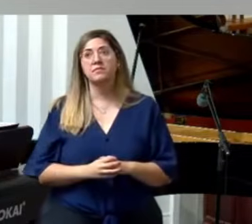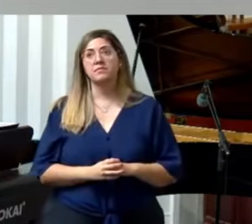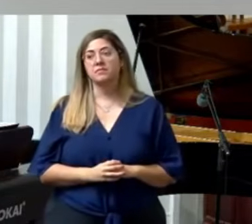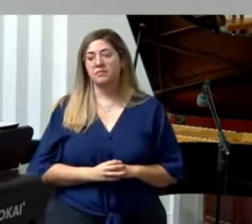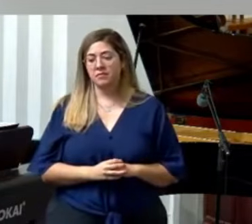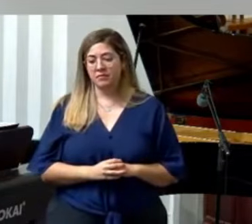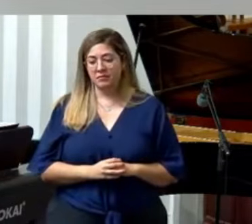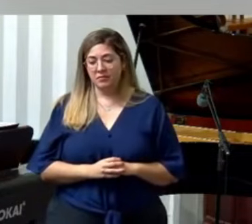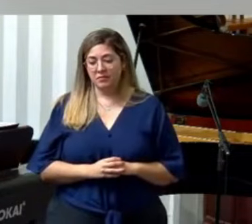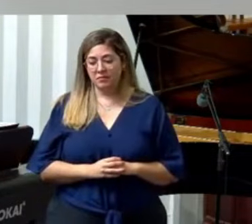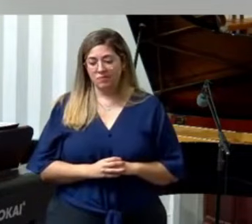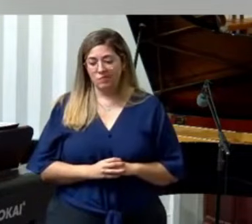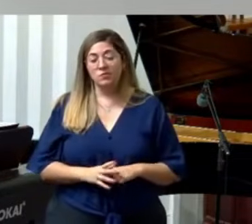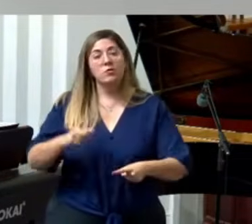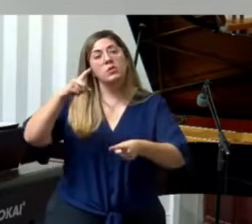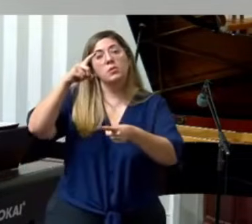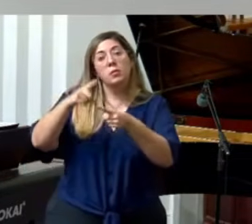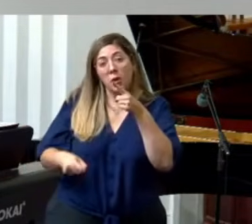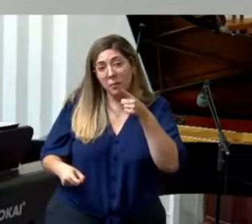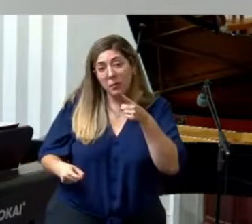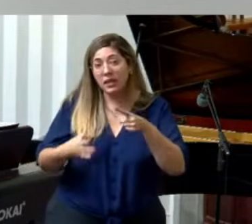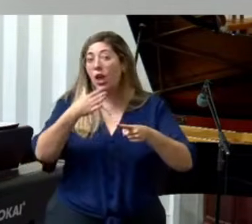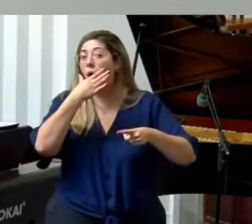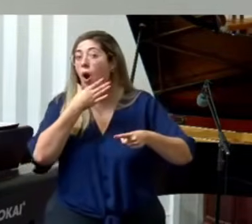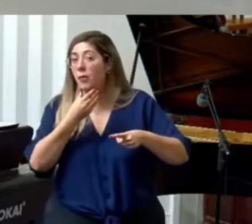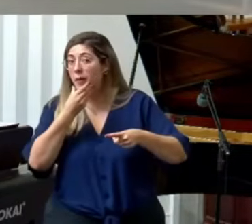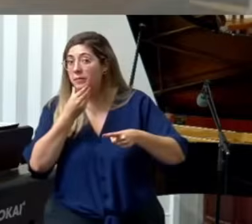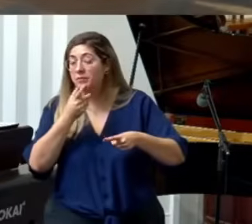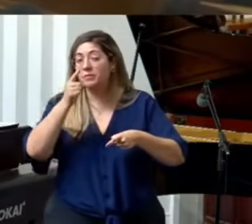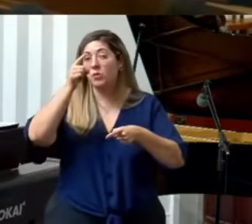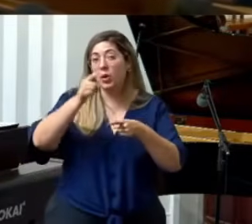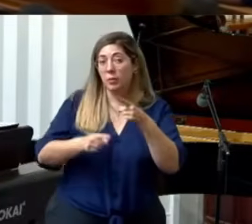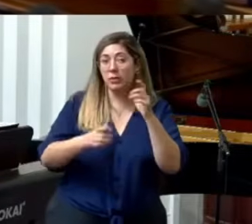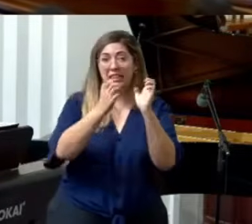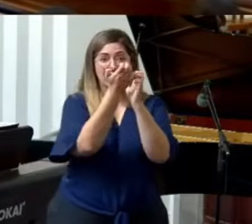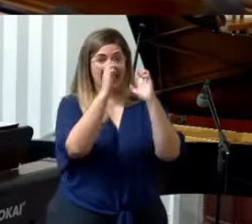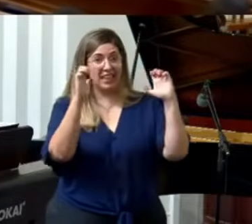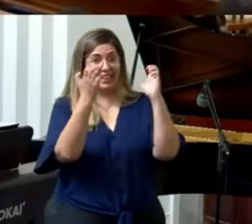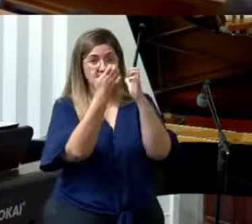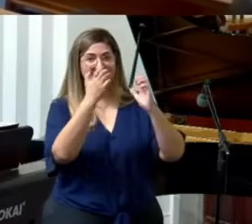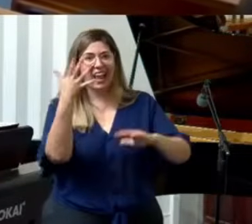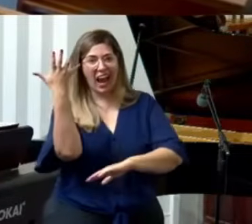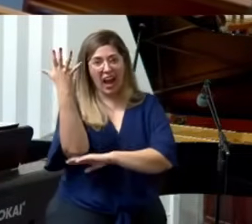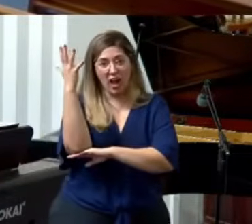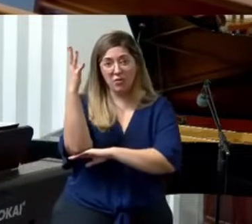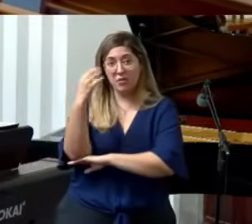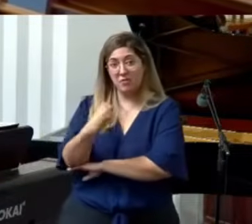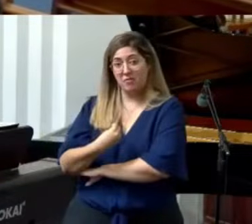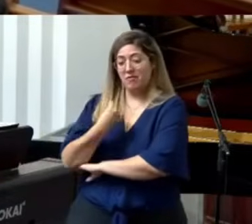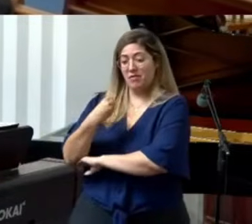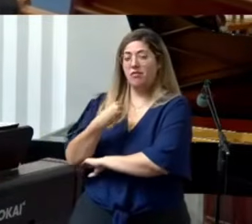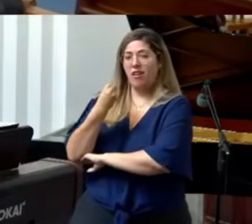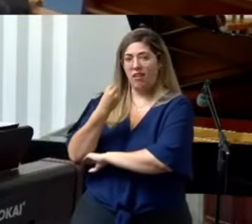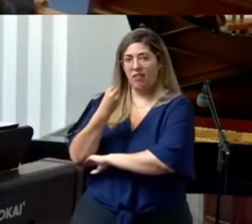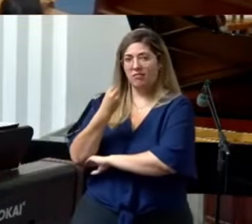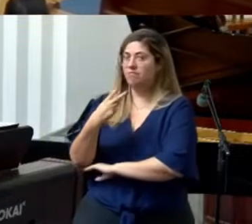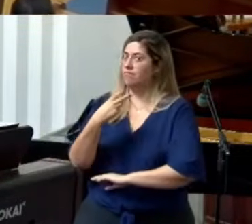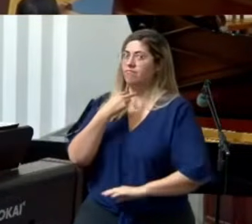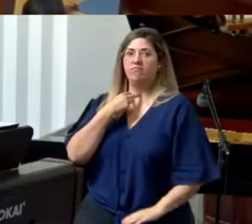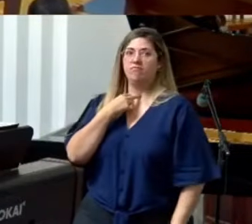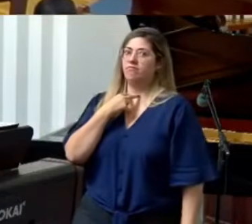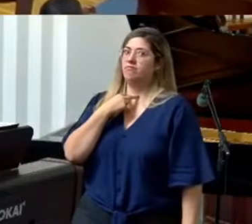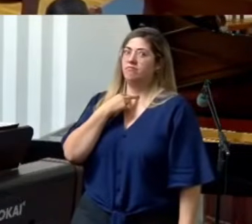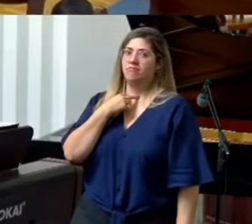ser humano estenda a sua mão, tome então da árvore da vida e viva eternamente. Quando pensamos à